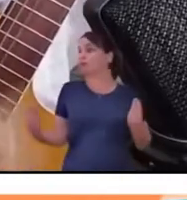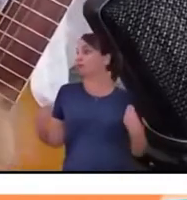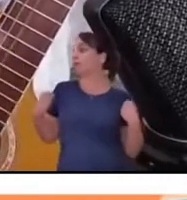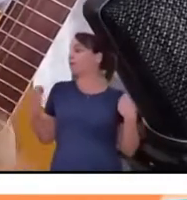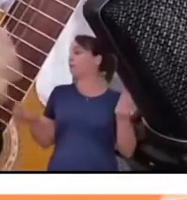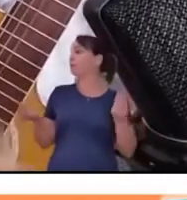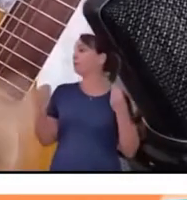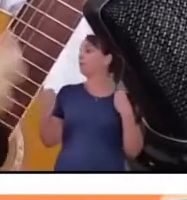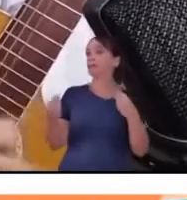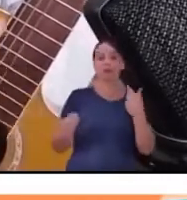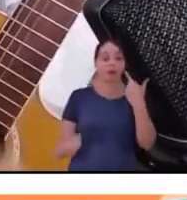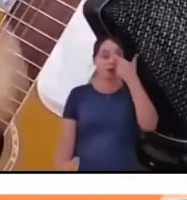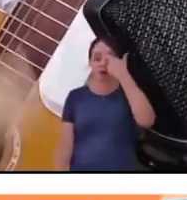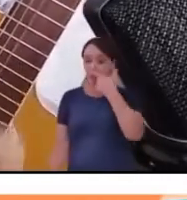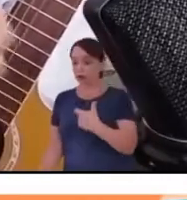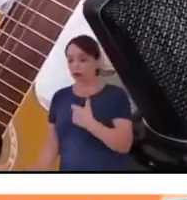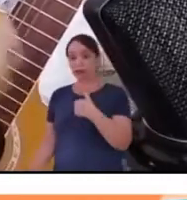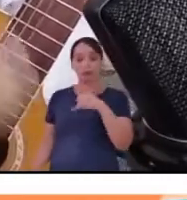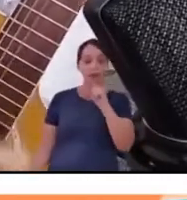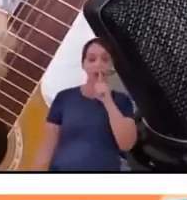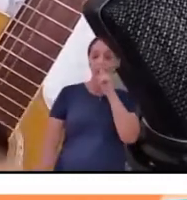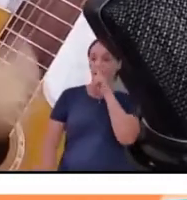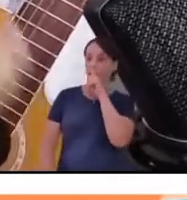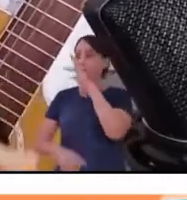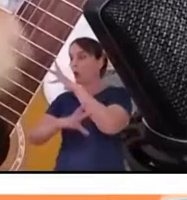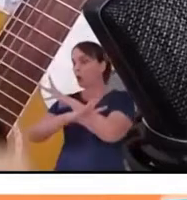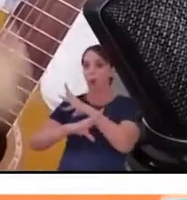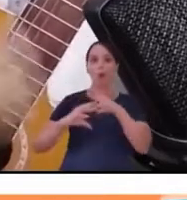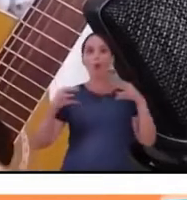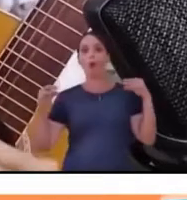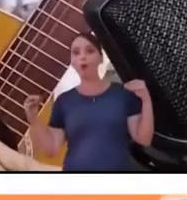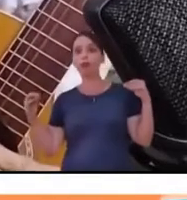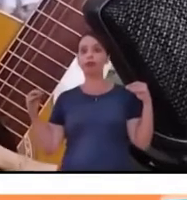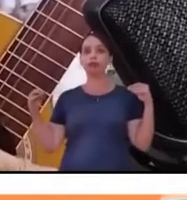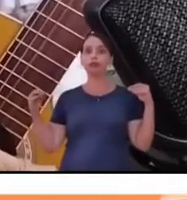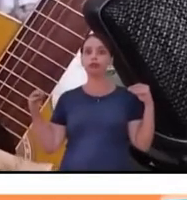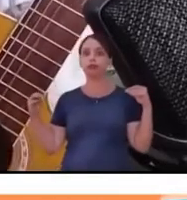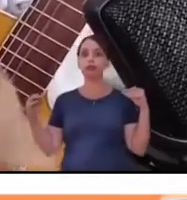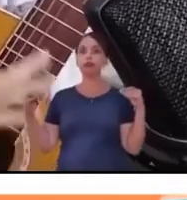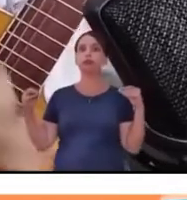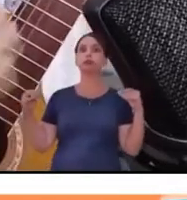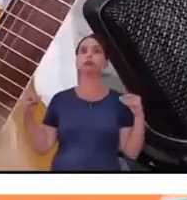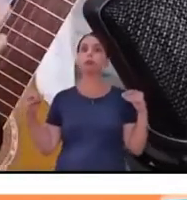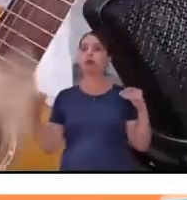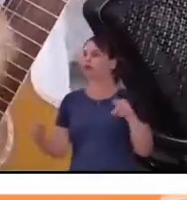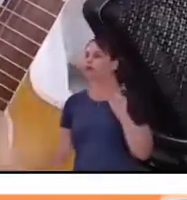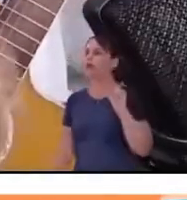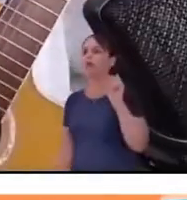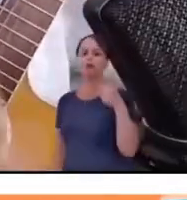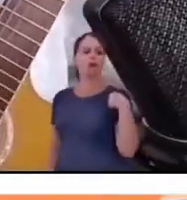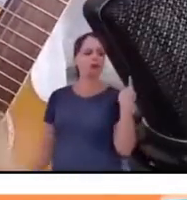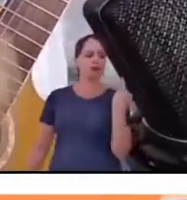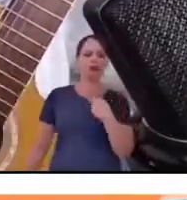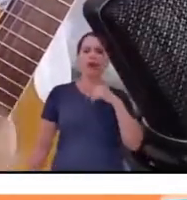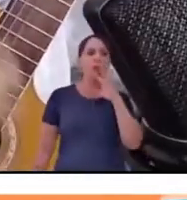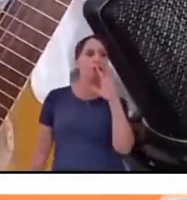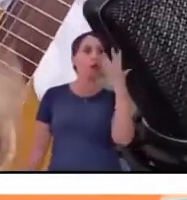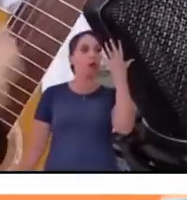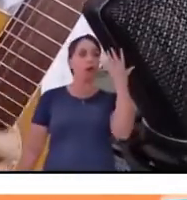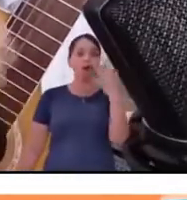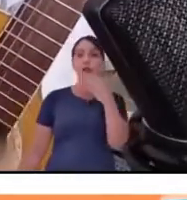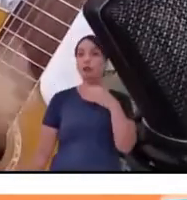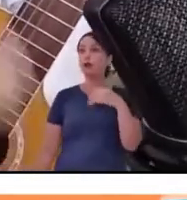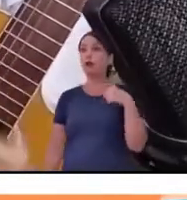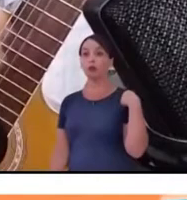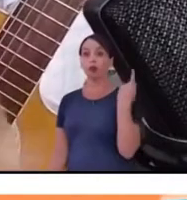mesmo. O que seria de nós se a água de repente sumisse do mapa? O que seria